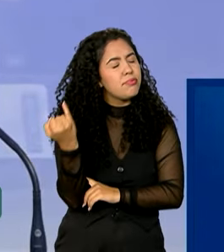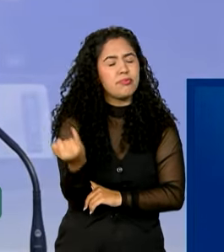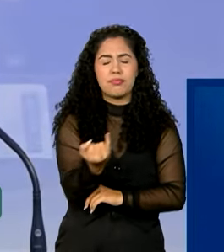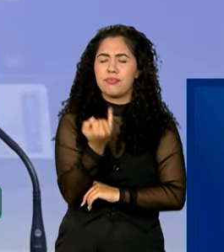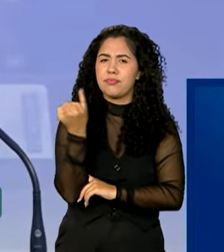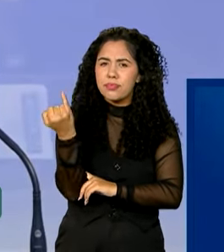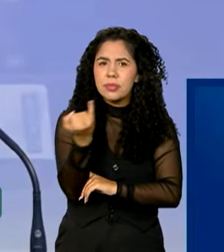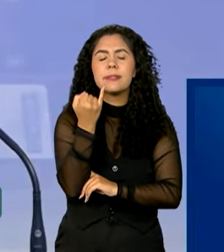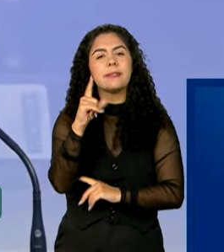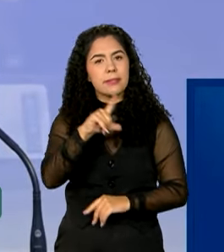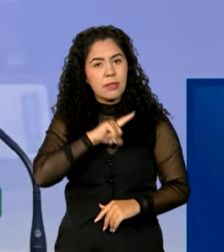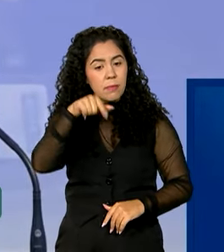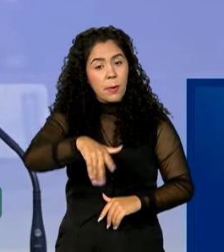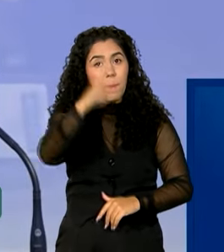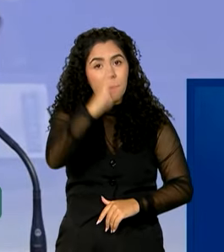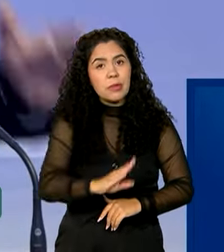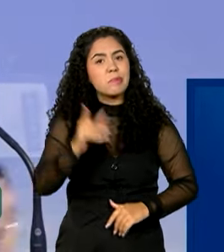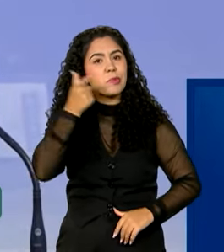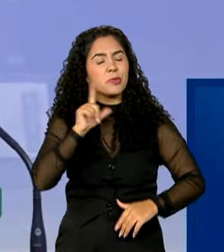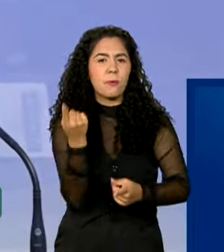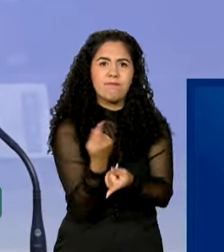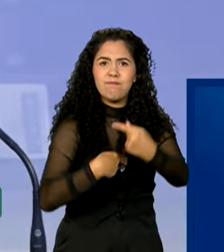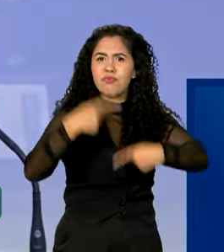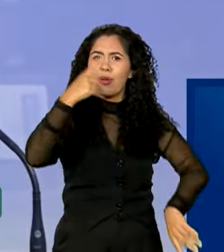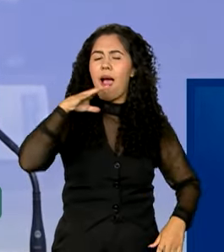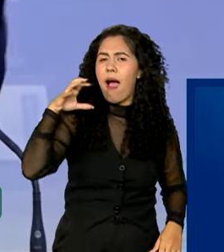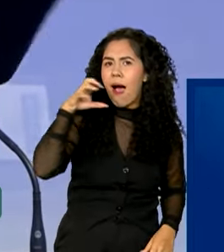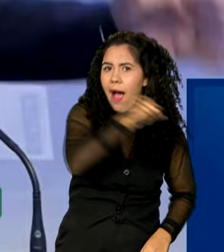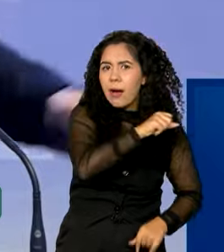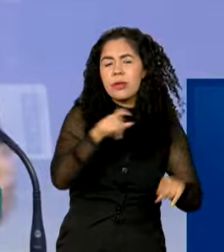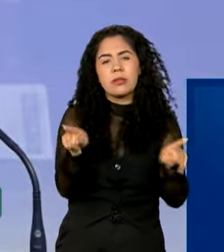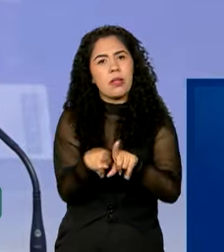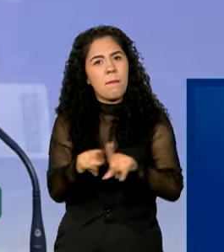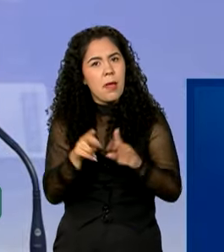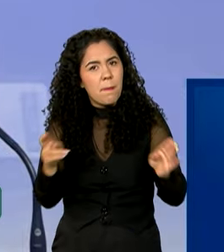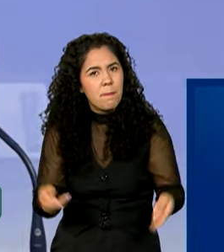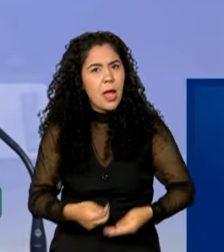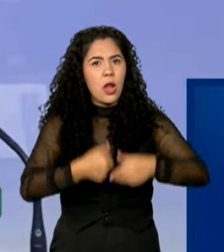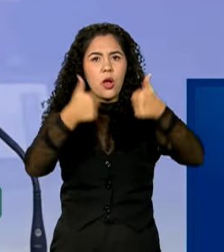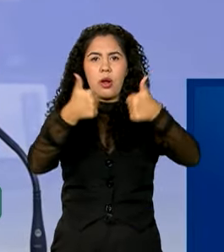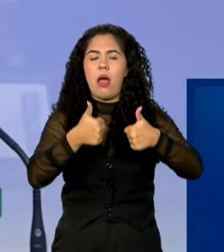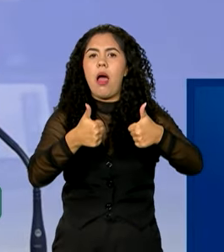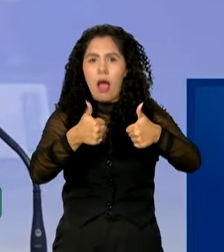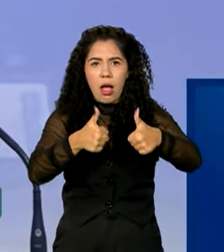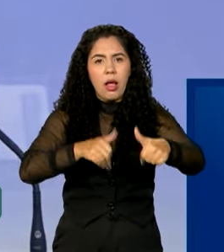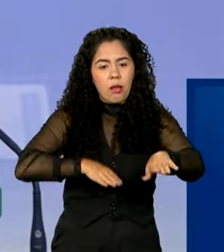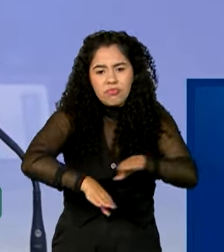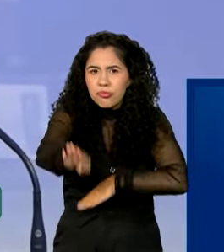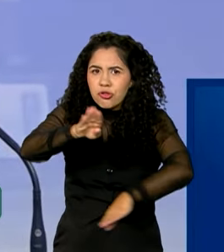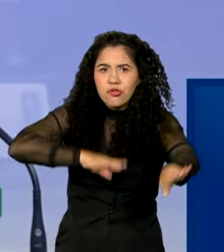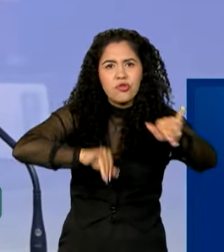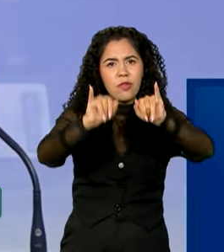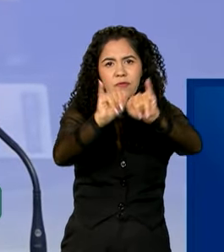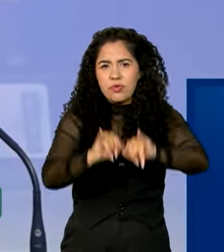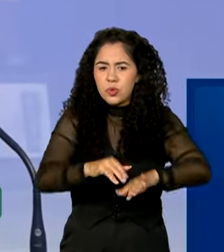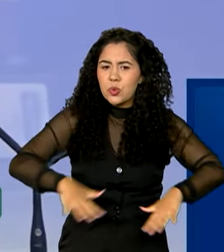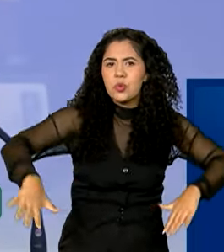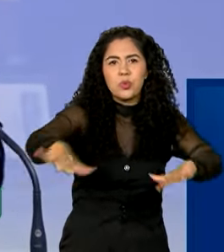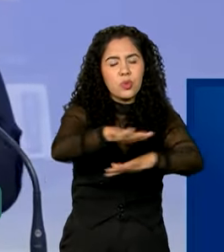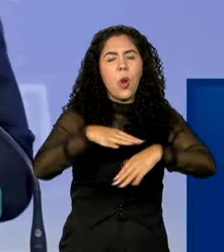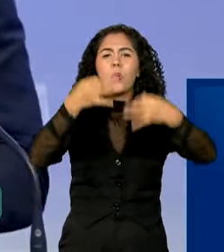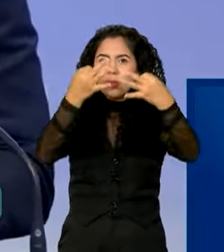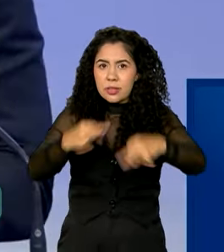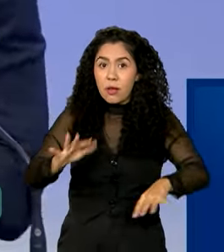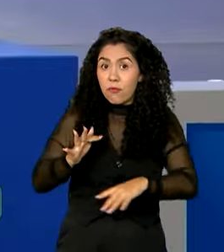importante para que esse país possa avançar mais rápido, melhorar ainda mais a nossa infraestrutura, e certamente ele virá,